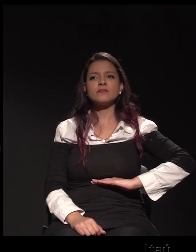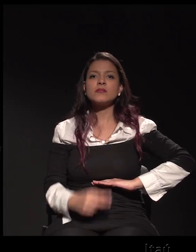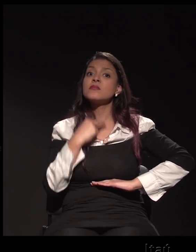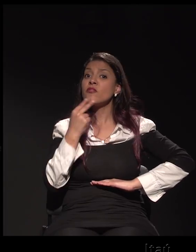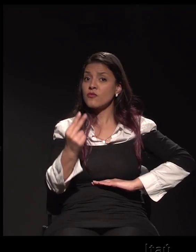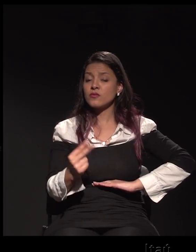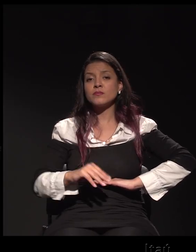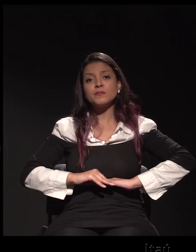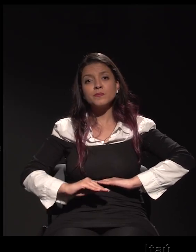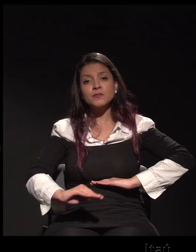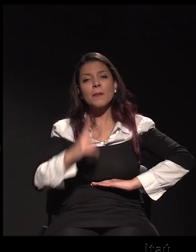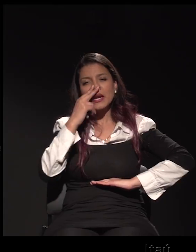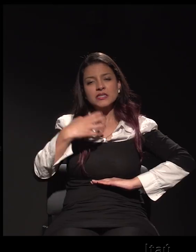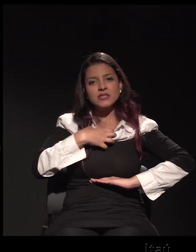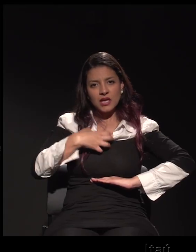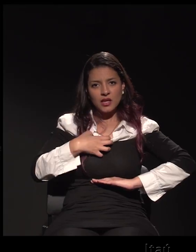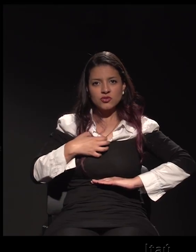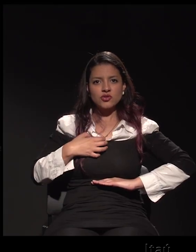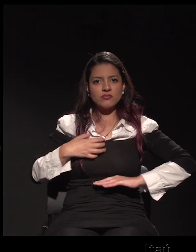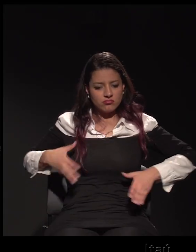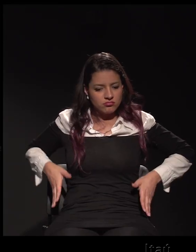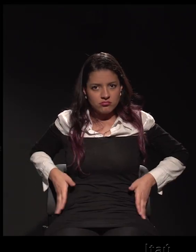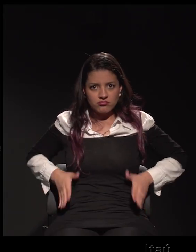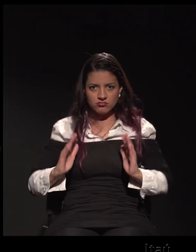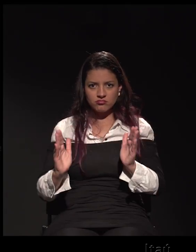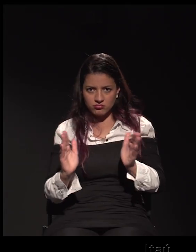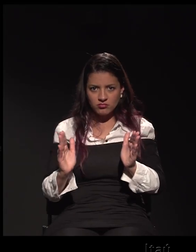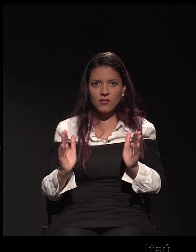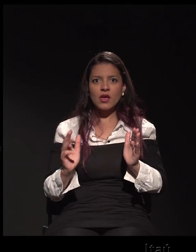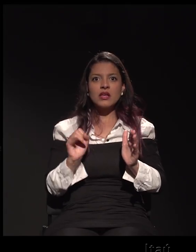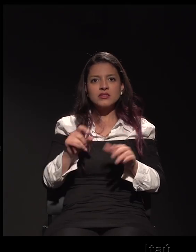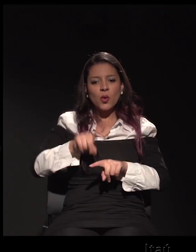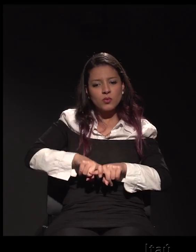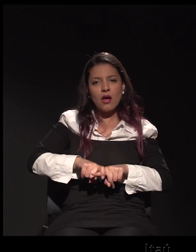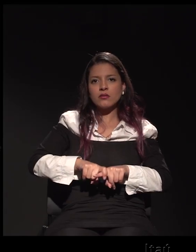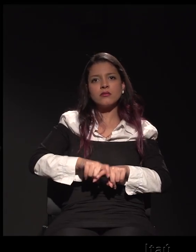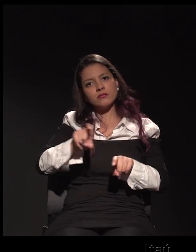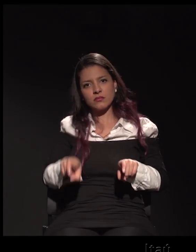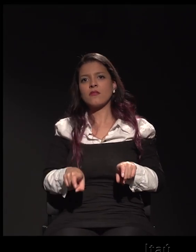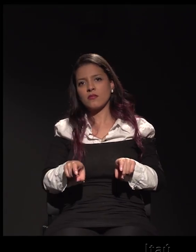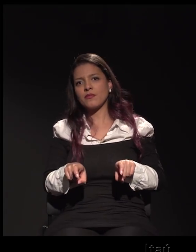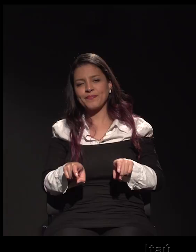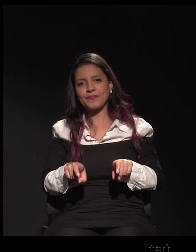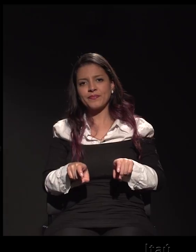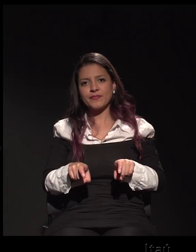E sente lá a bacia. Quem tiver de pernas cruzadas, a gente pode até descruzar. Ah, que delícia. É.